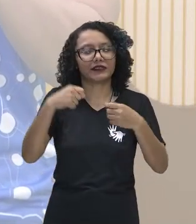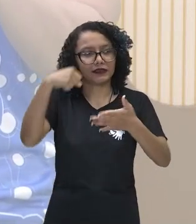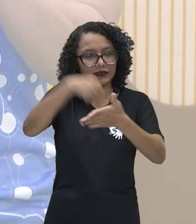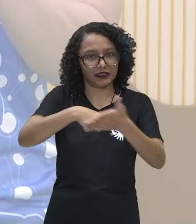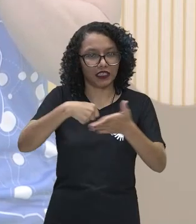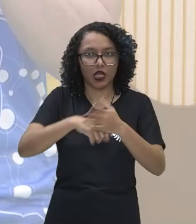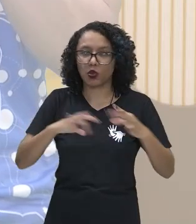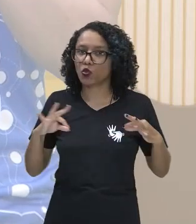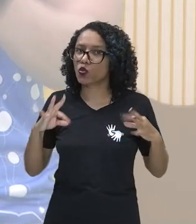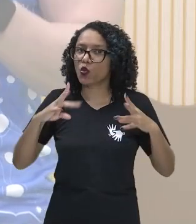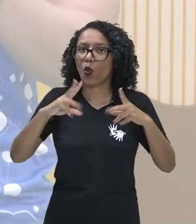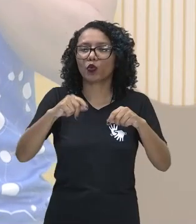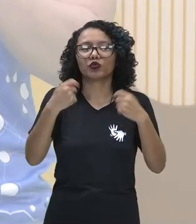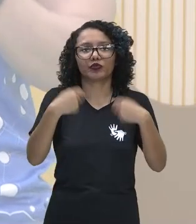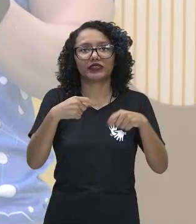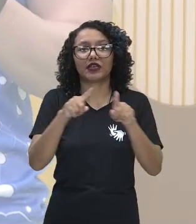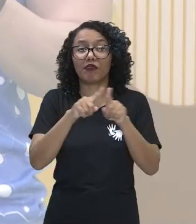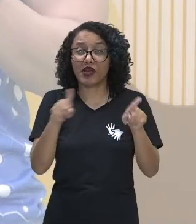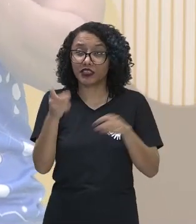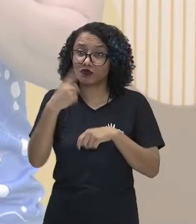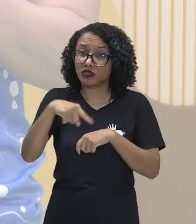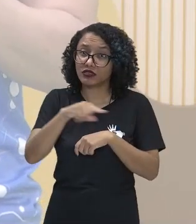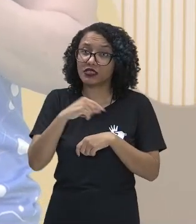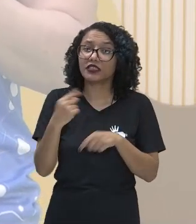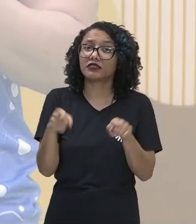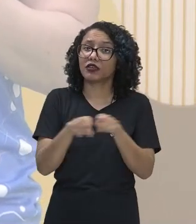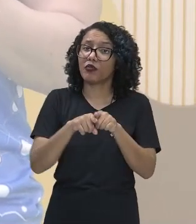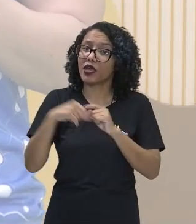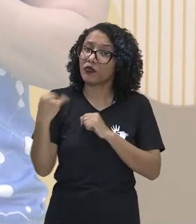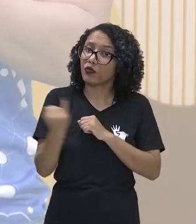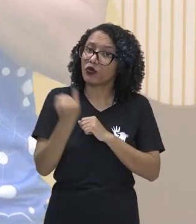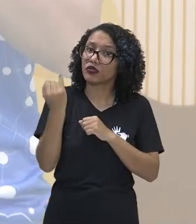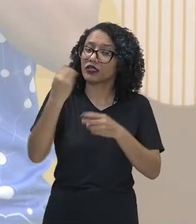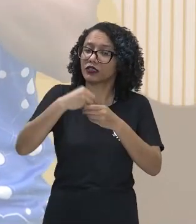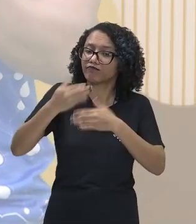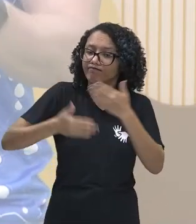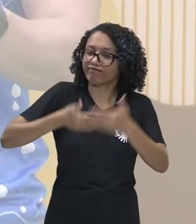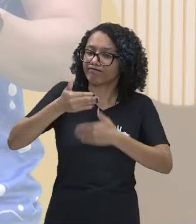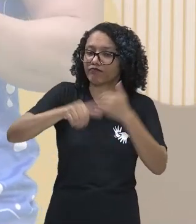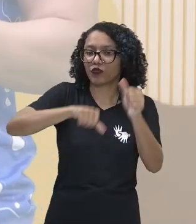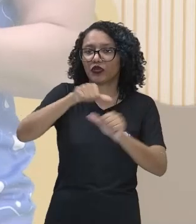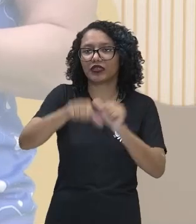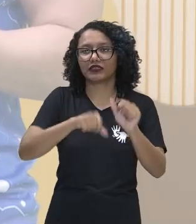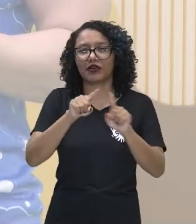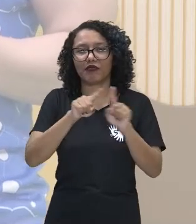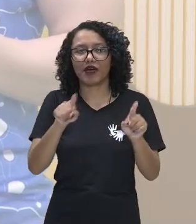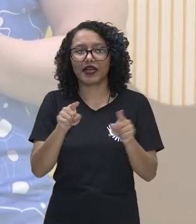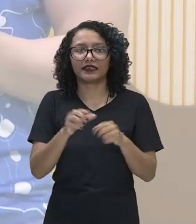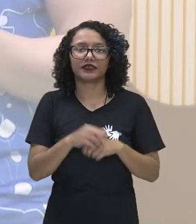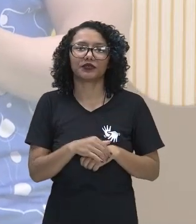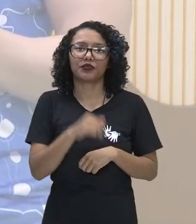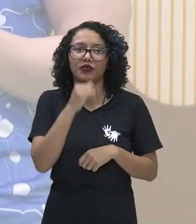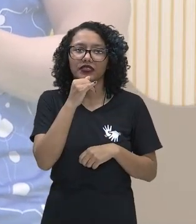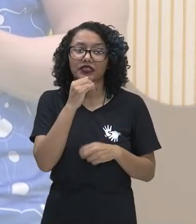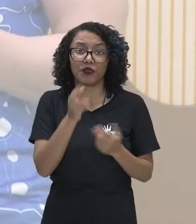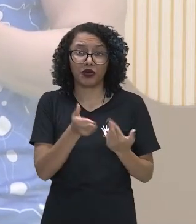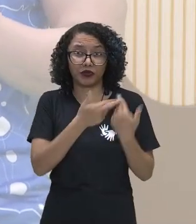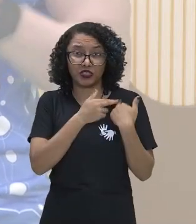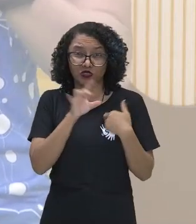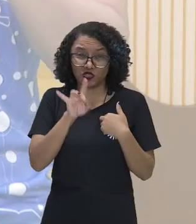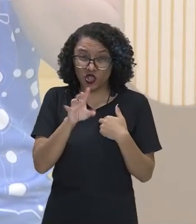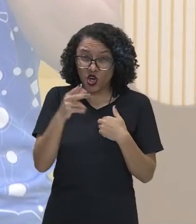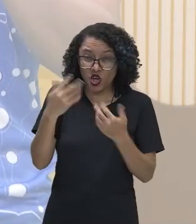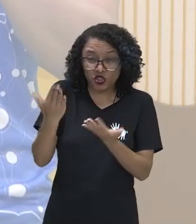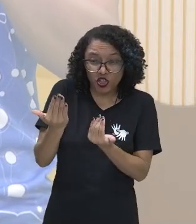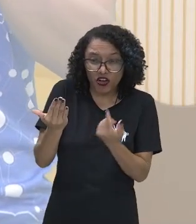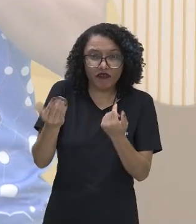vocês entendam é a importância que vocês têm dentro desse processo, tá? Mas não é também responsabilidade só de vocês. Isso é